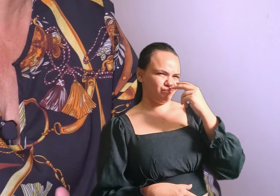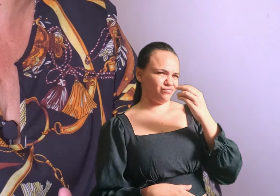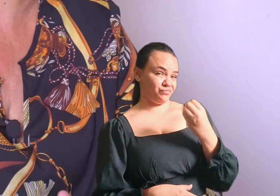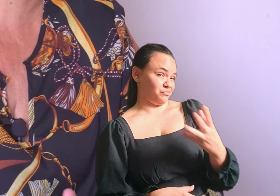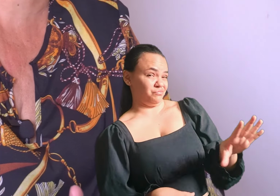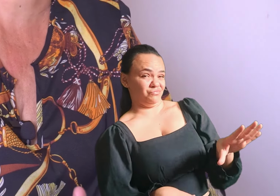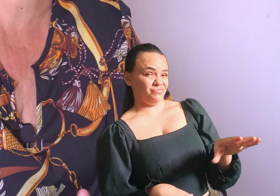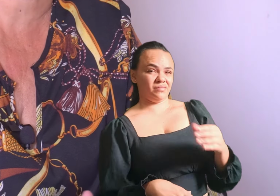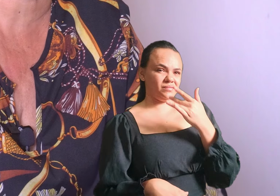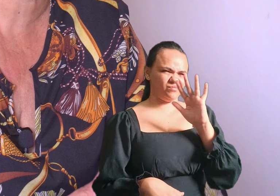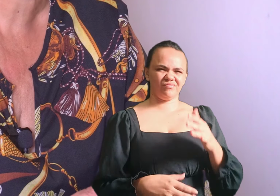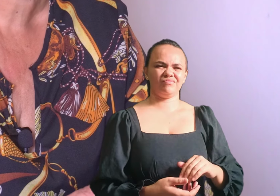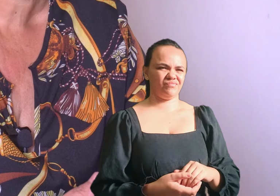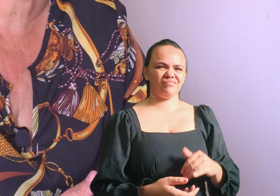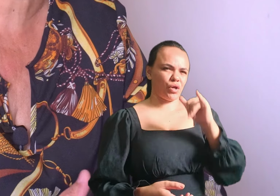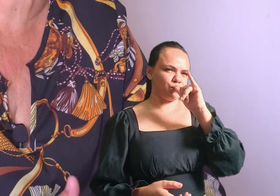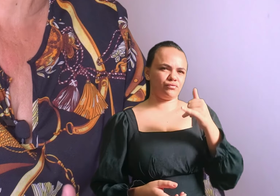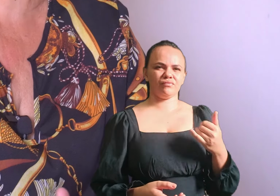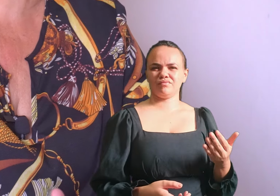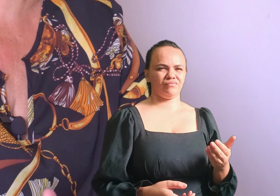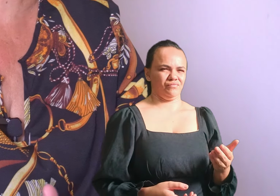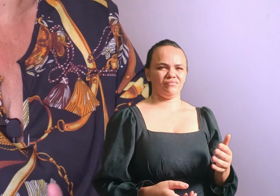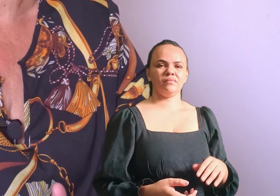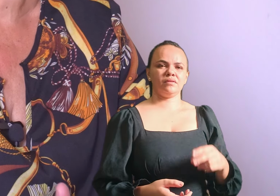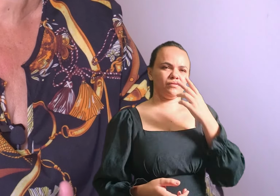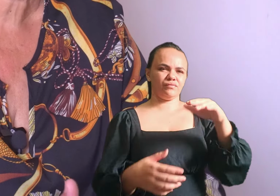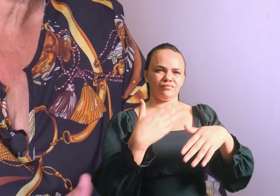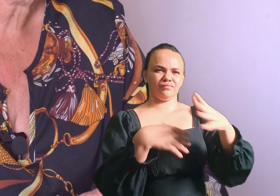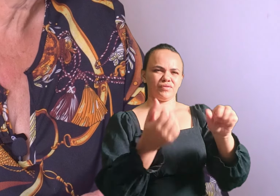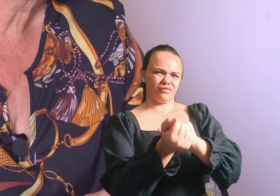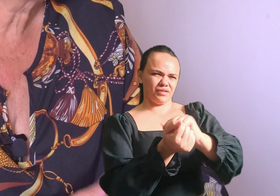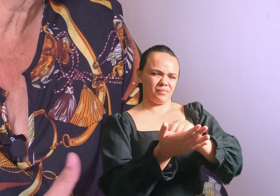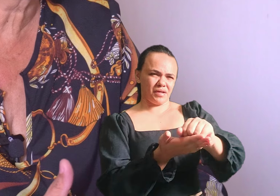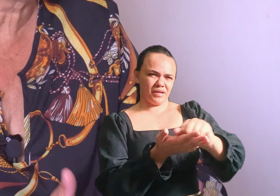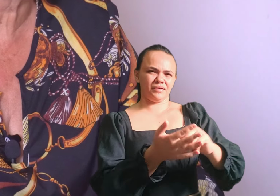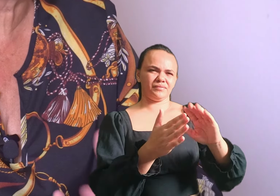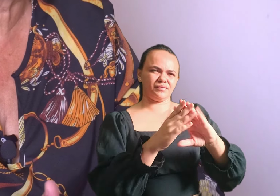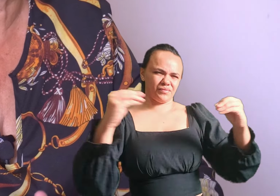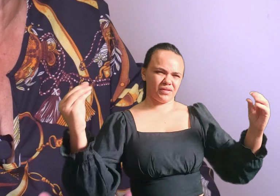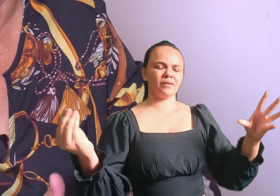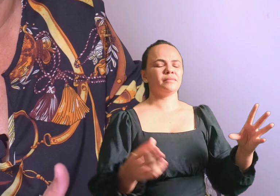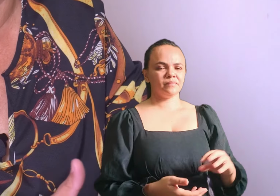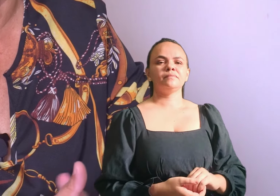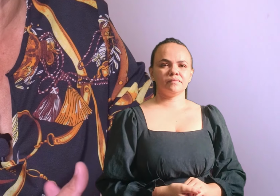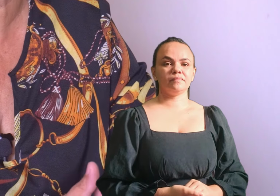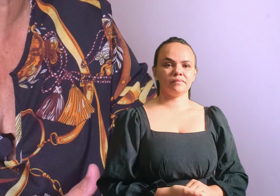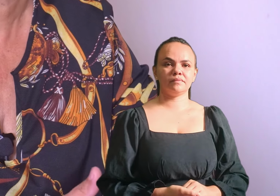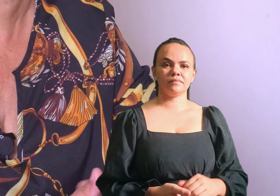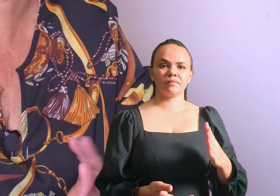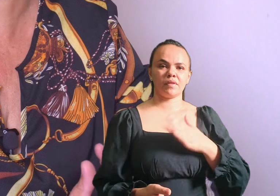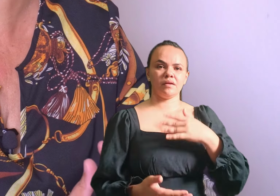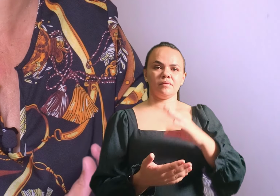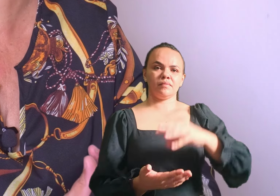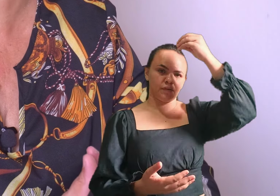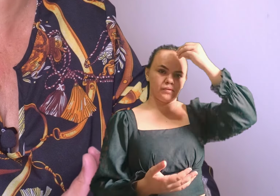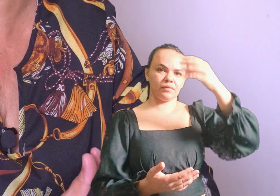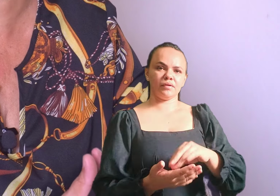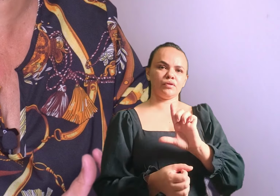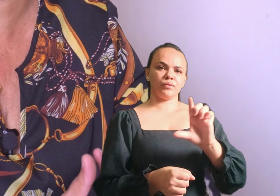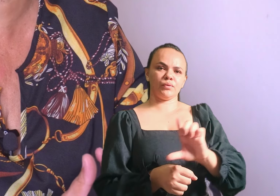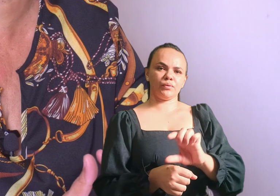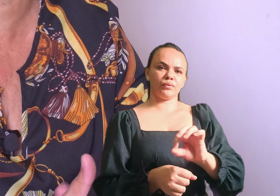agradável de se pronunciar foi sendo apagado mas se você abrir a minha tese de doutorado tem lá os